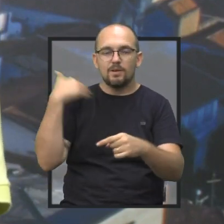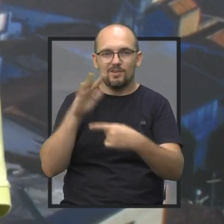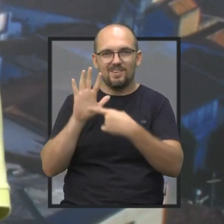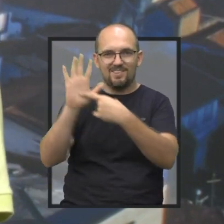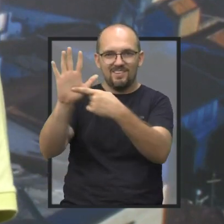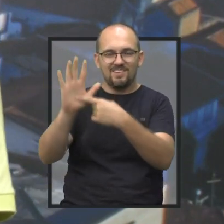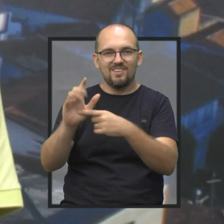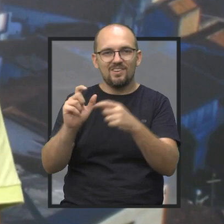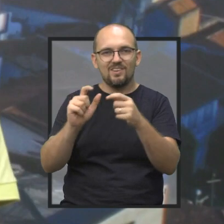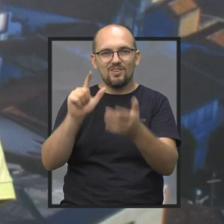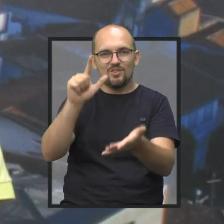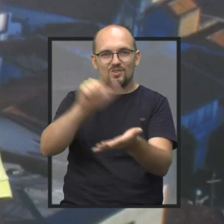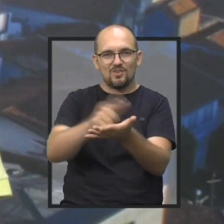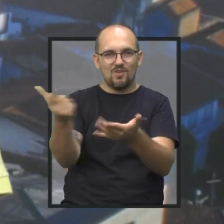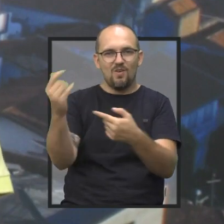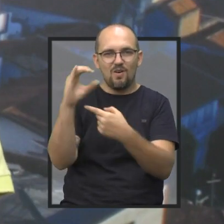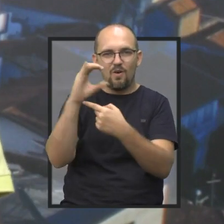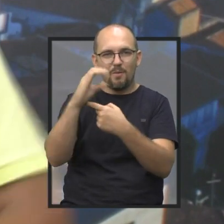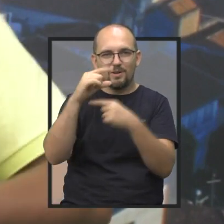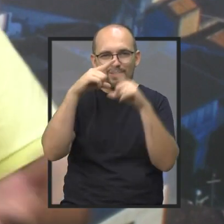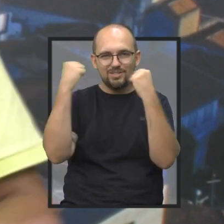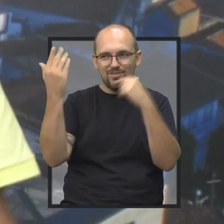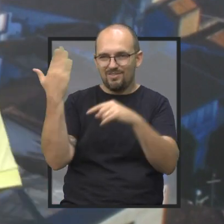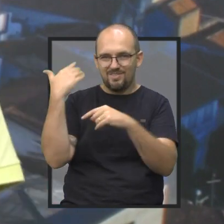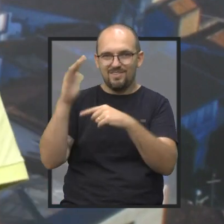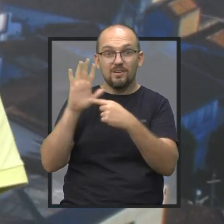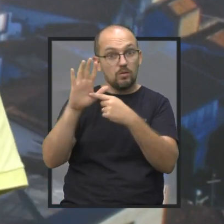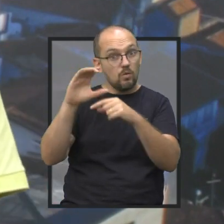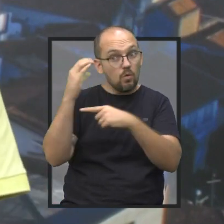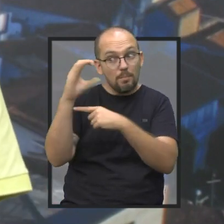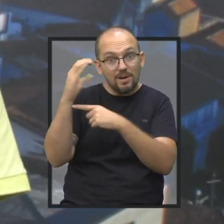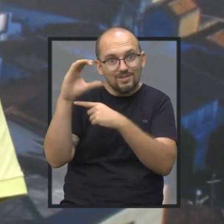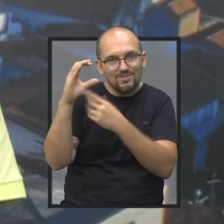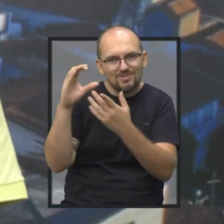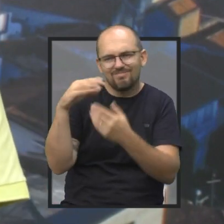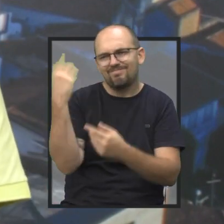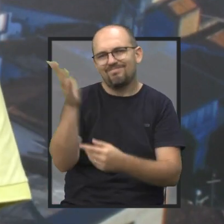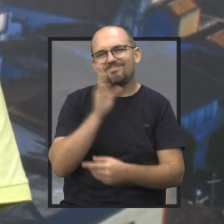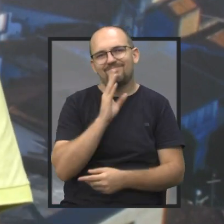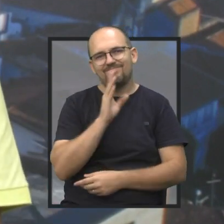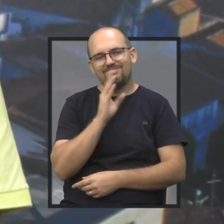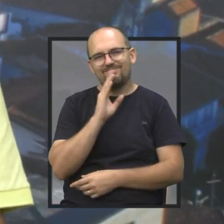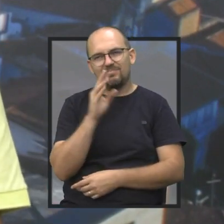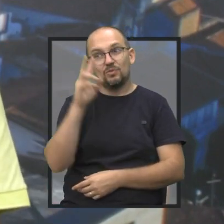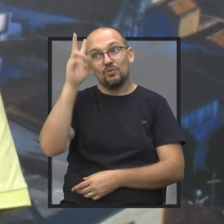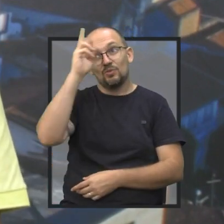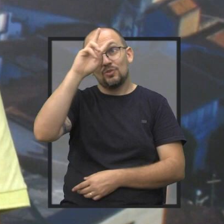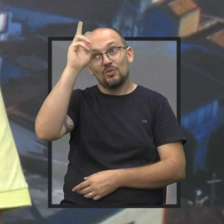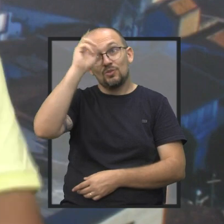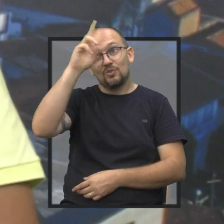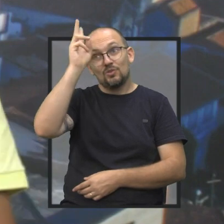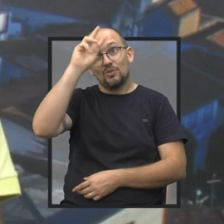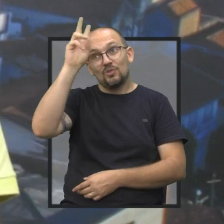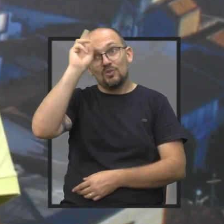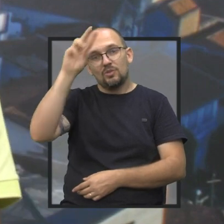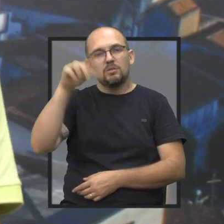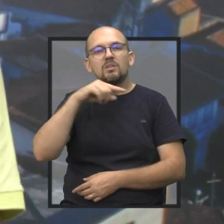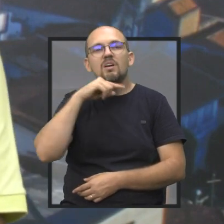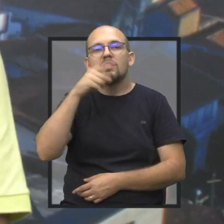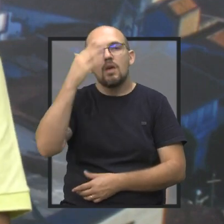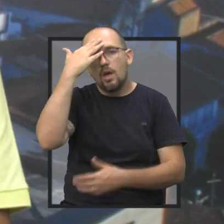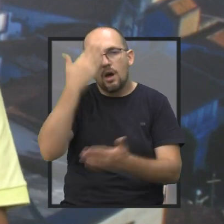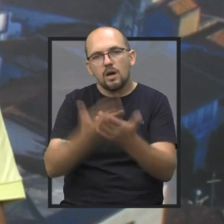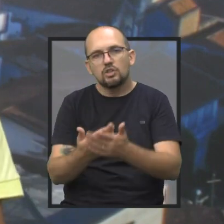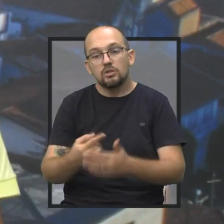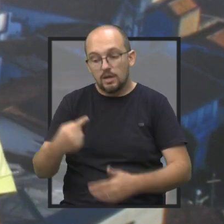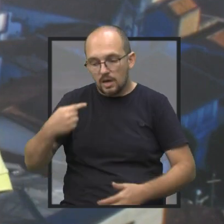uma reportagem do comércio do Jaú. E é o comércio, né? Não precisa nem falar, né? História que tinha o comércio. Sim. E ninguém tá acreditando que eu